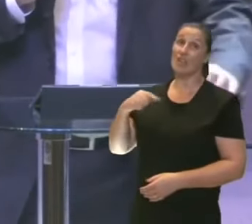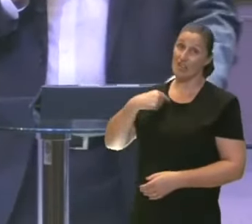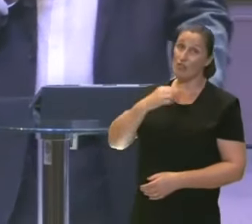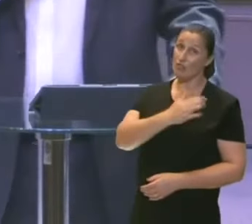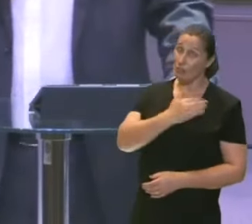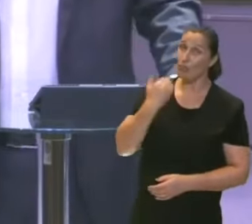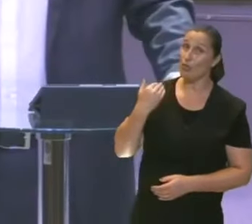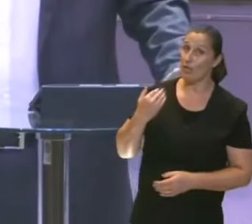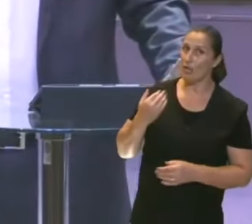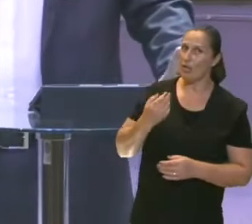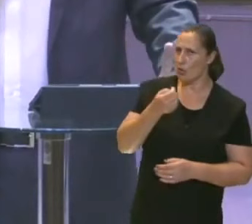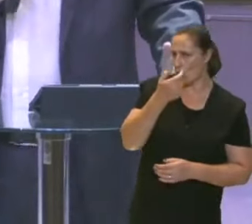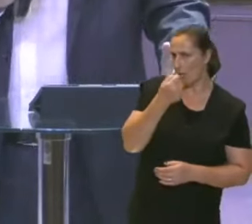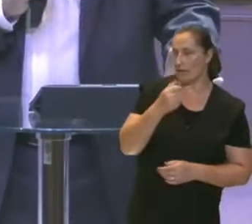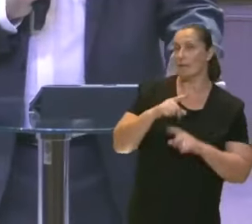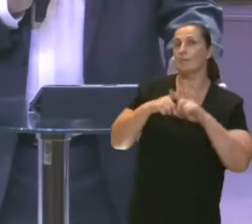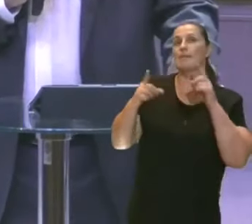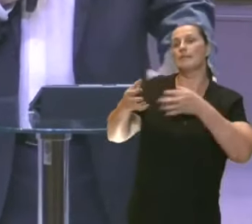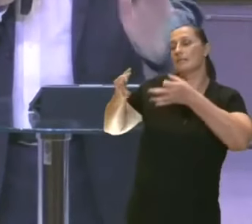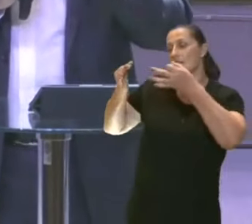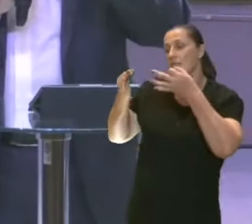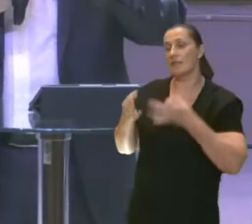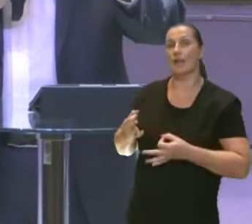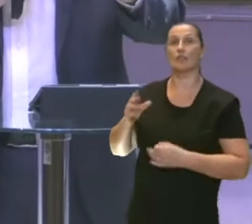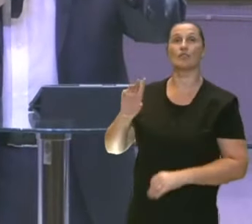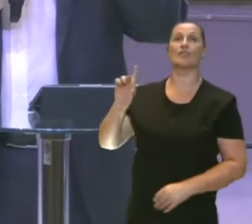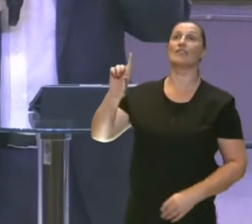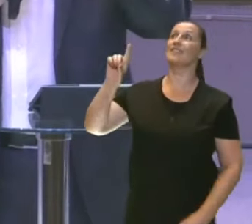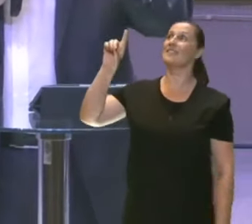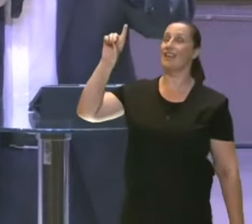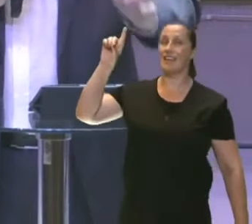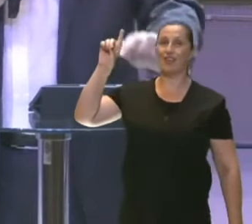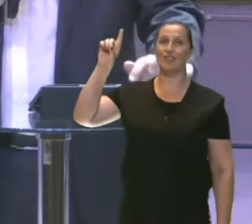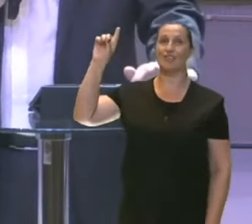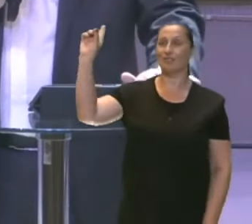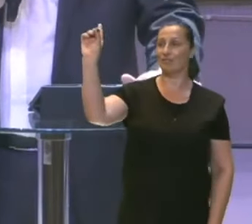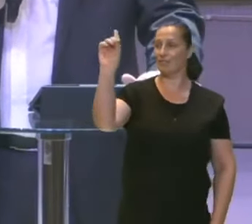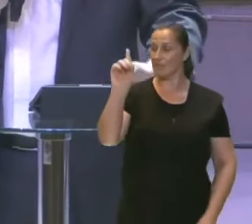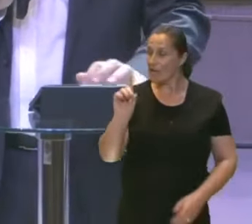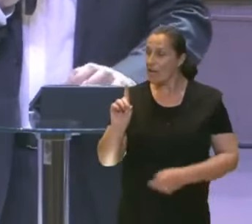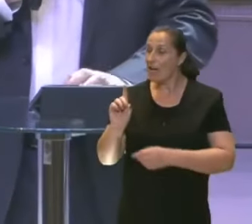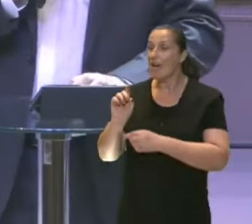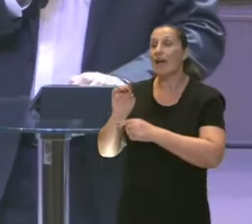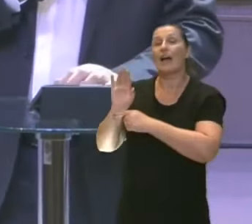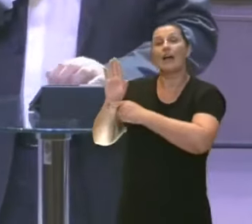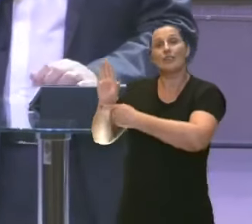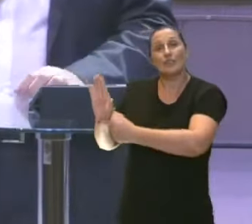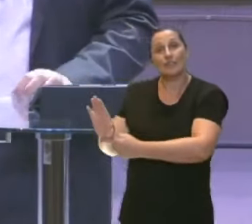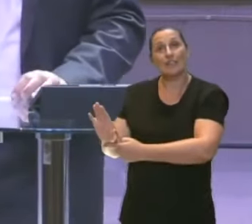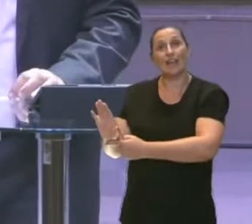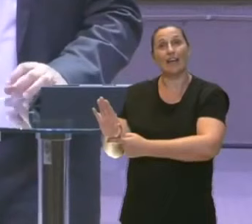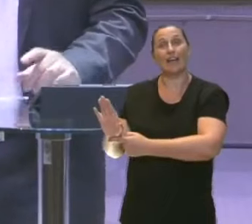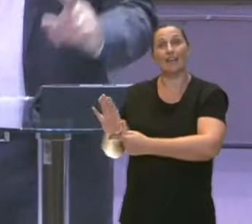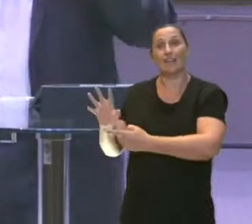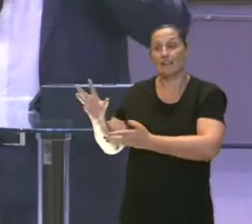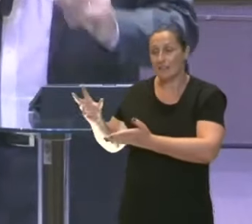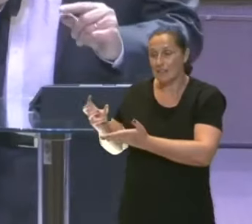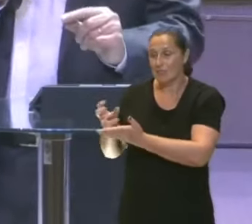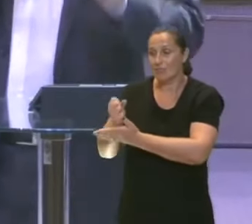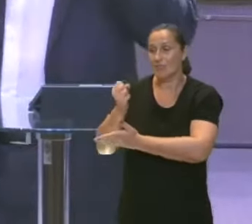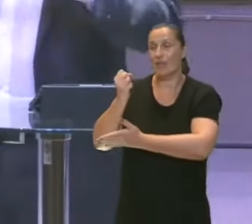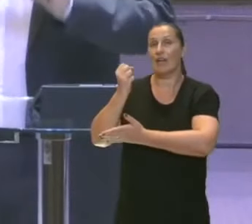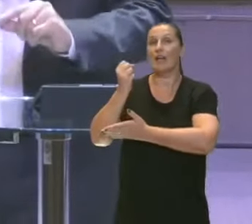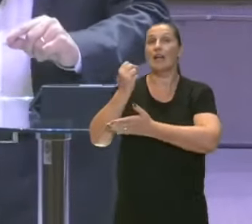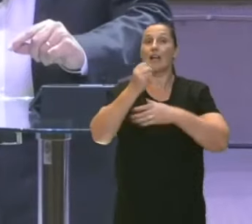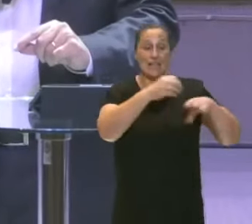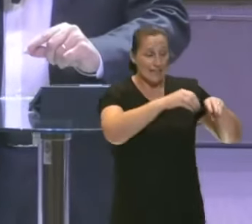logo, mas estou certo de que Deus virá ajudá-los e os levará desse país para a